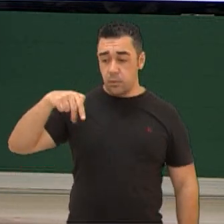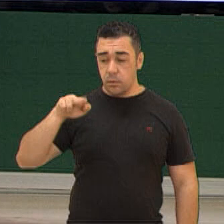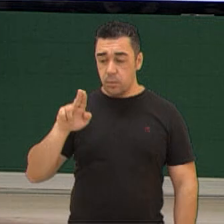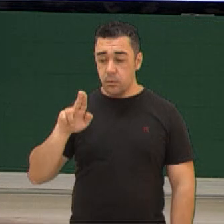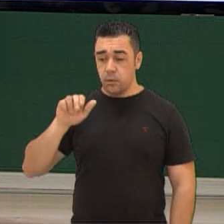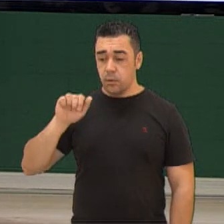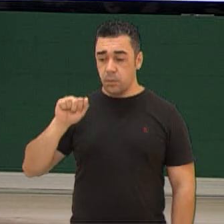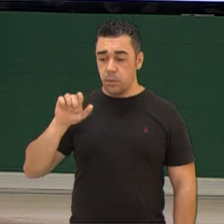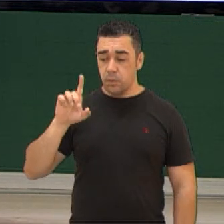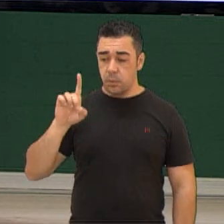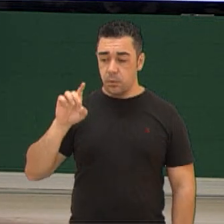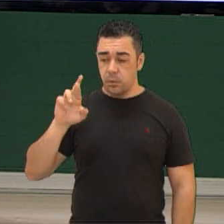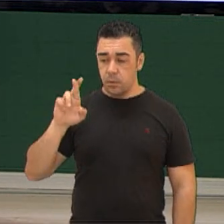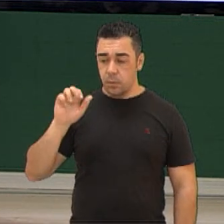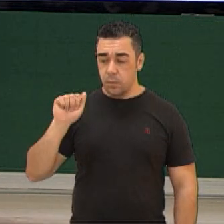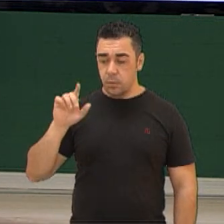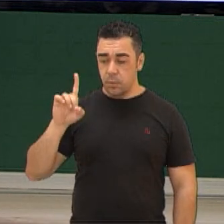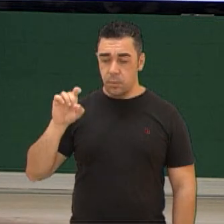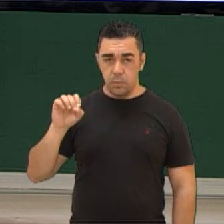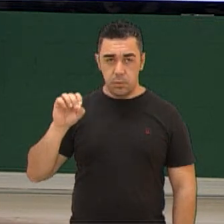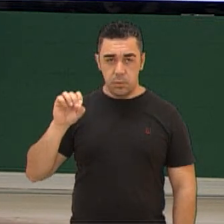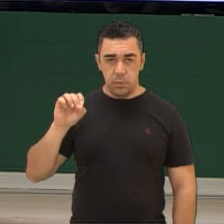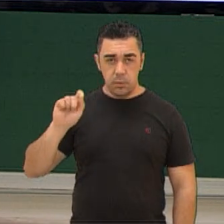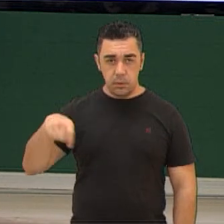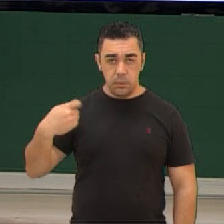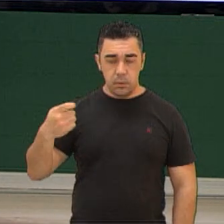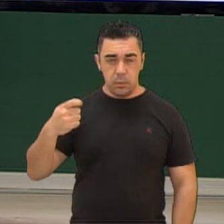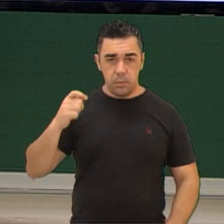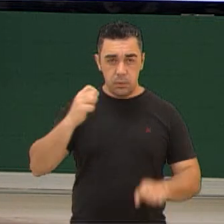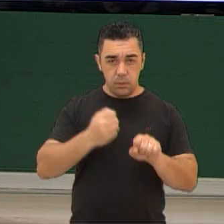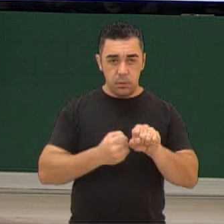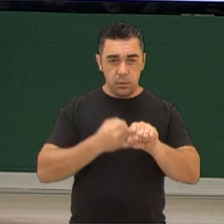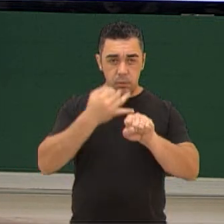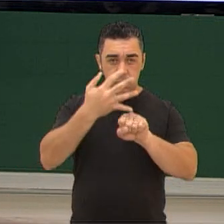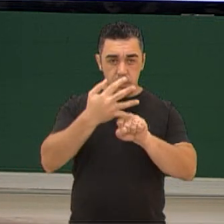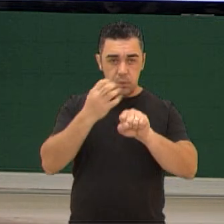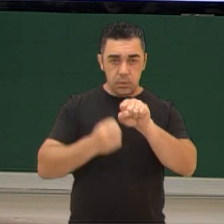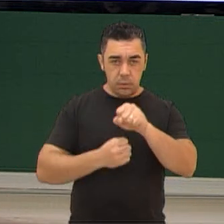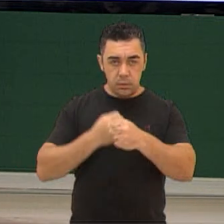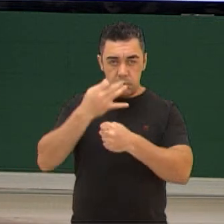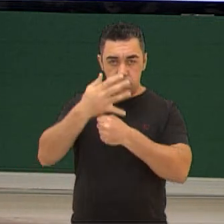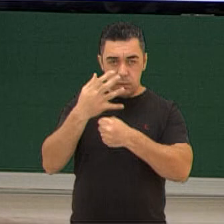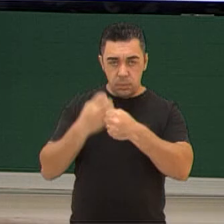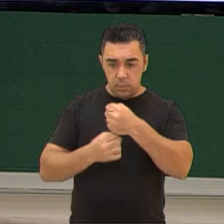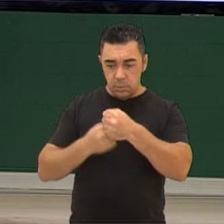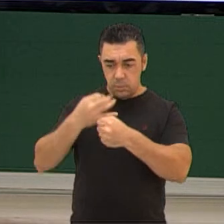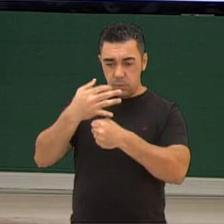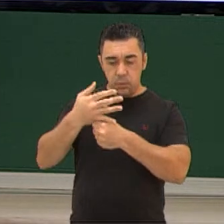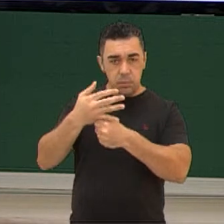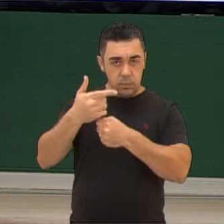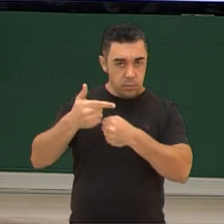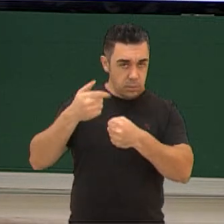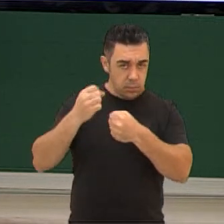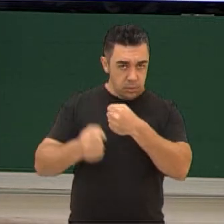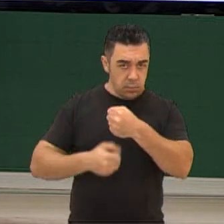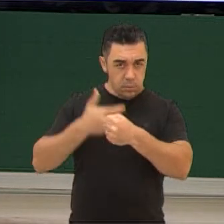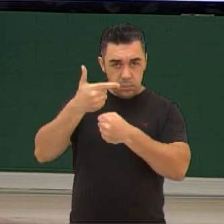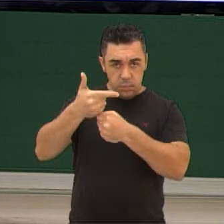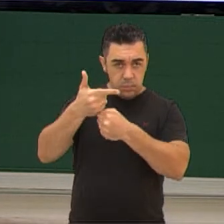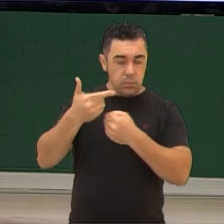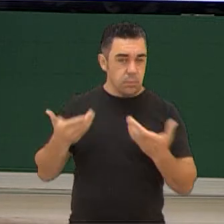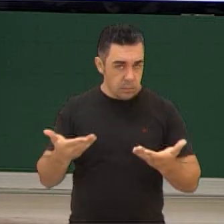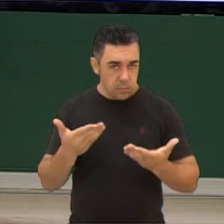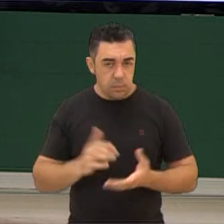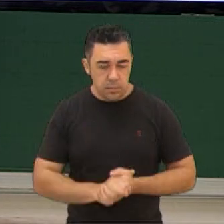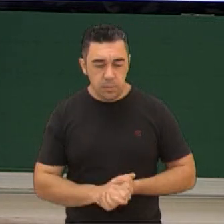letra para que possa representar um número elevado ao quadrado. A letra, no caso X, elevado ao